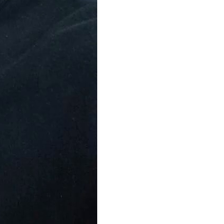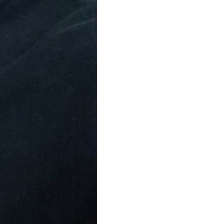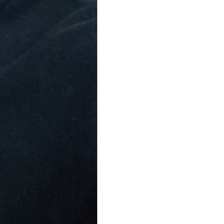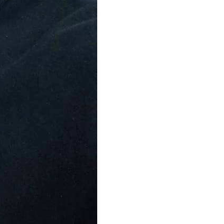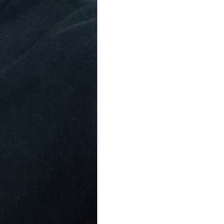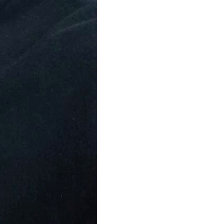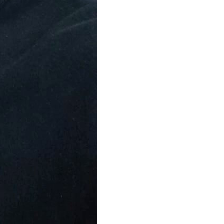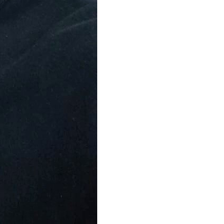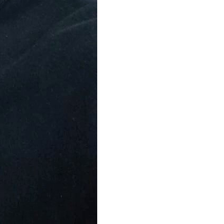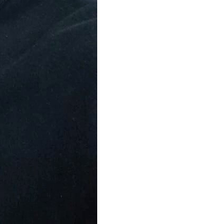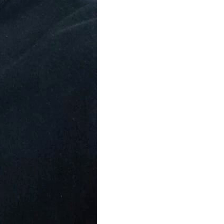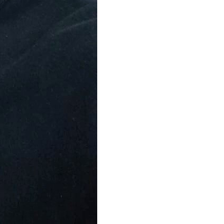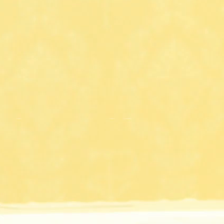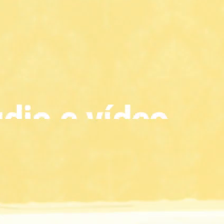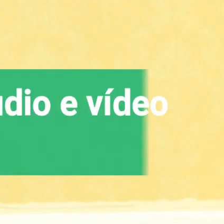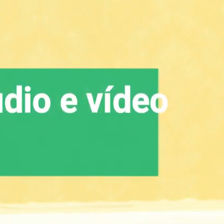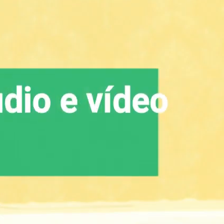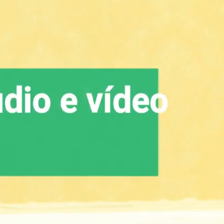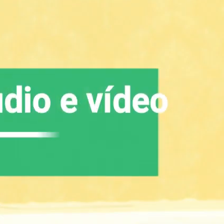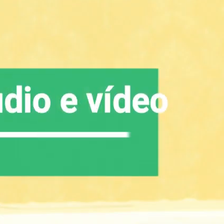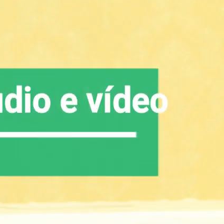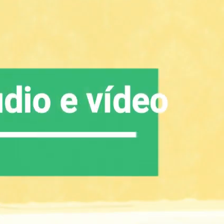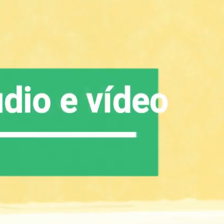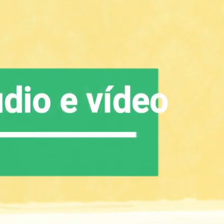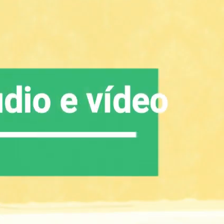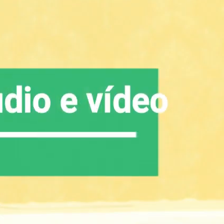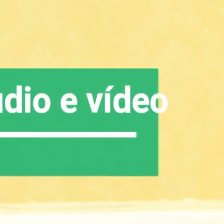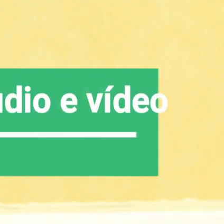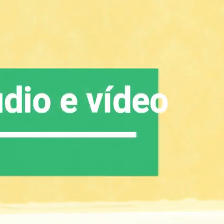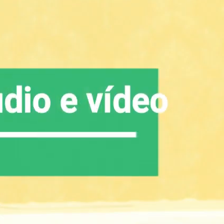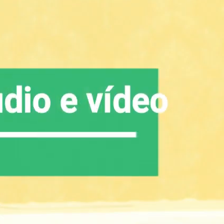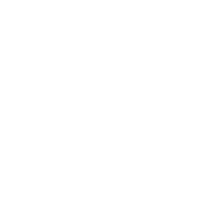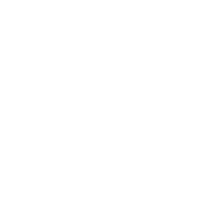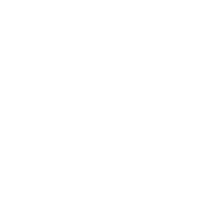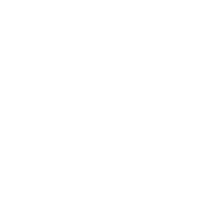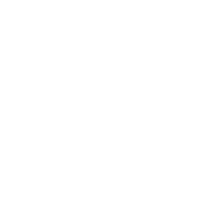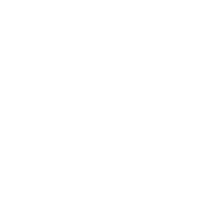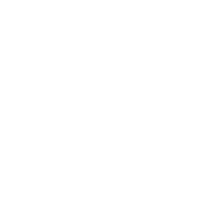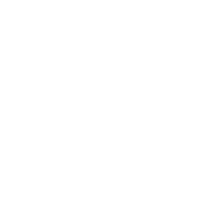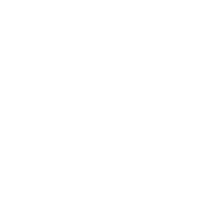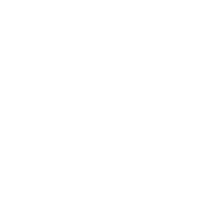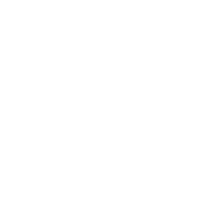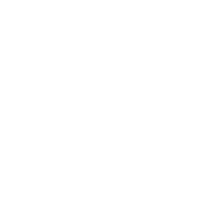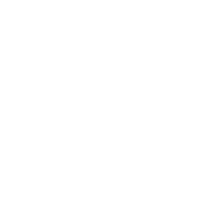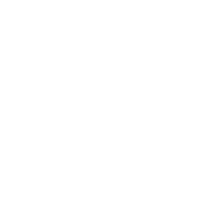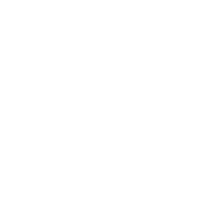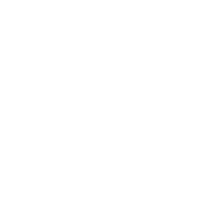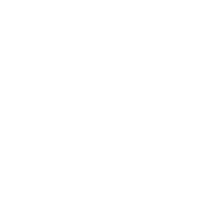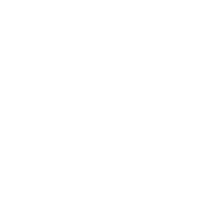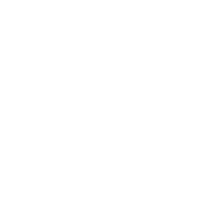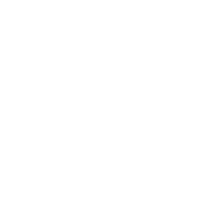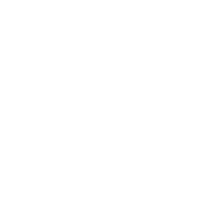Maria, Mãe de Jesus. Ave